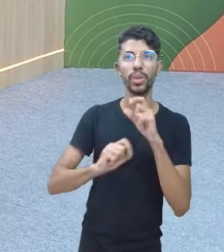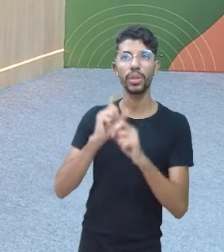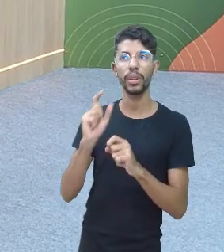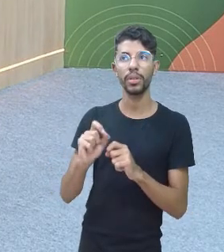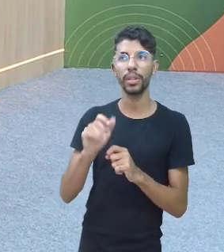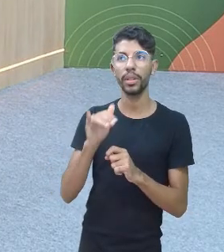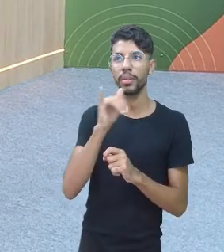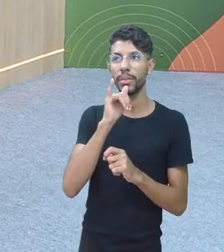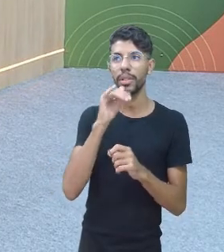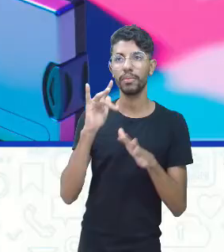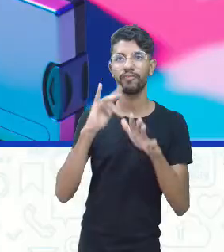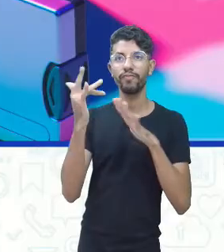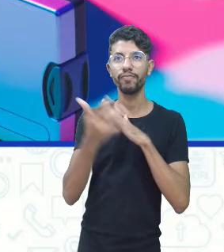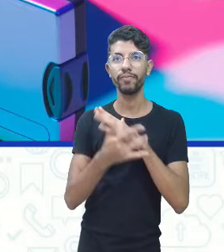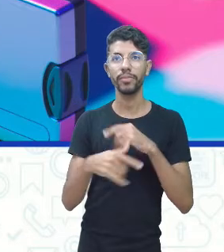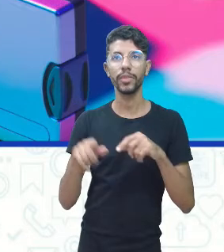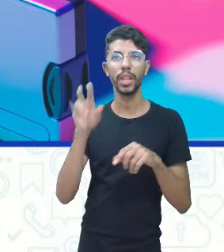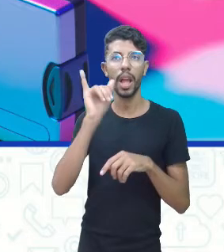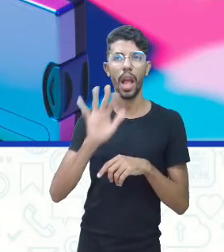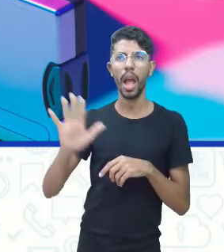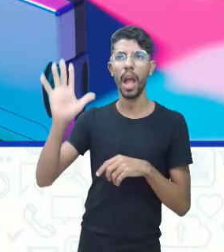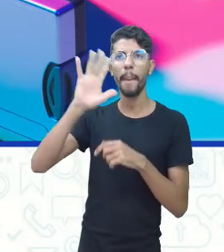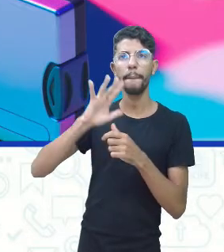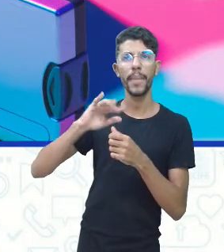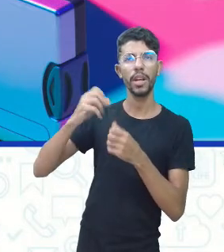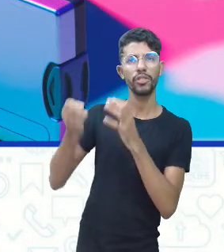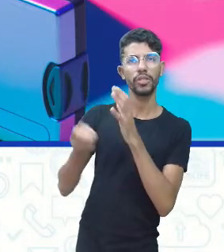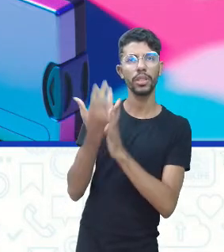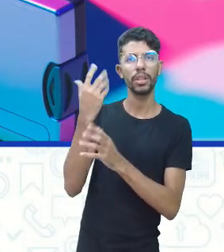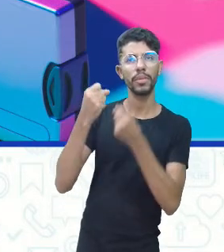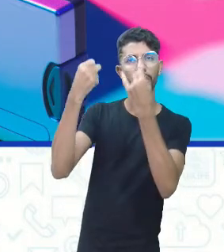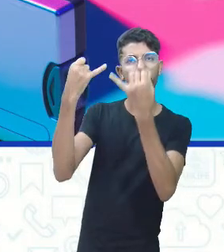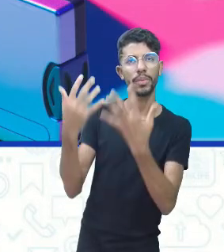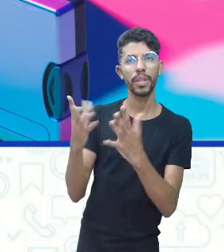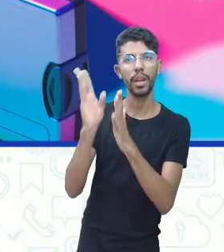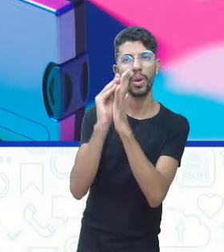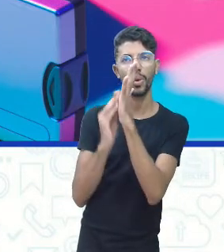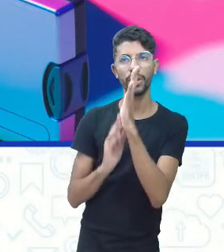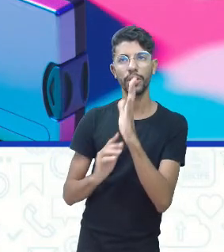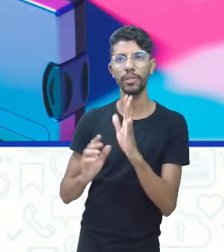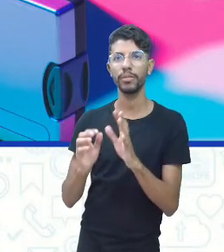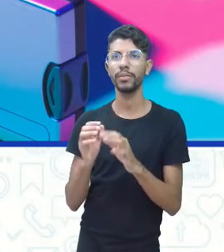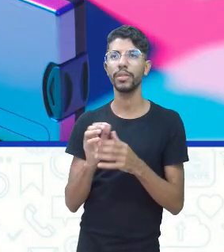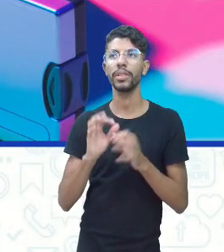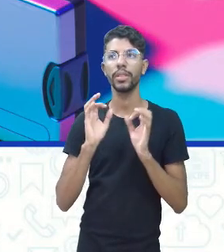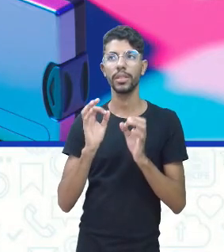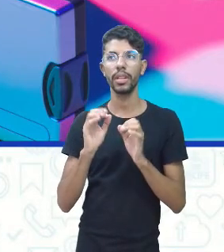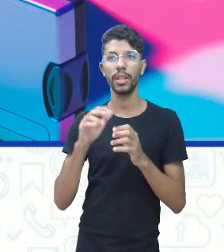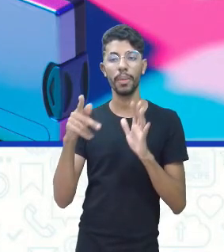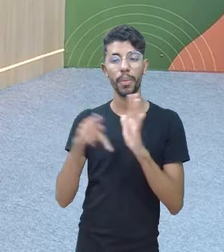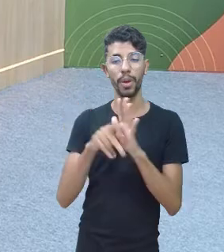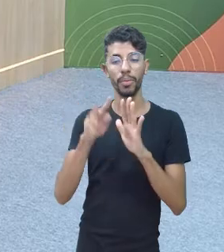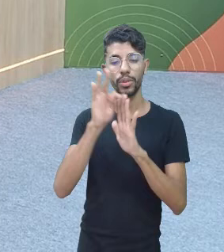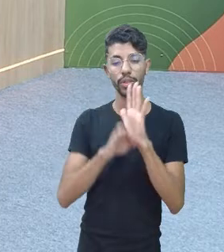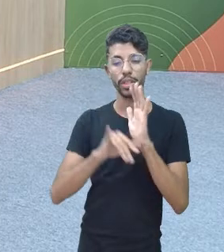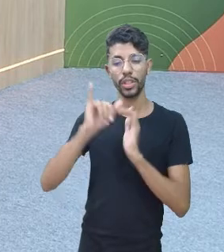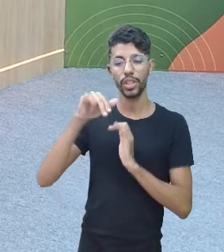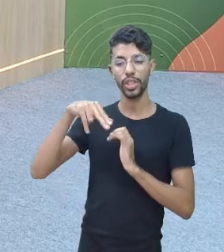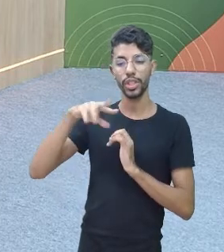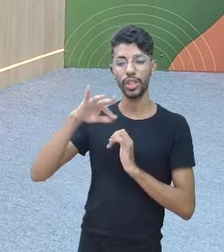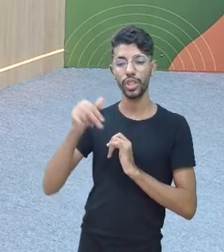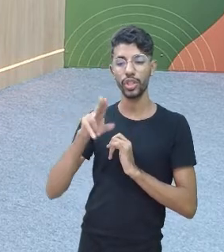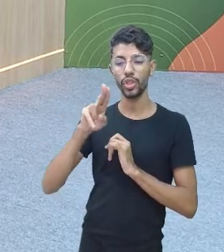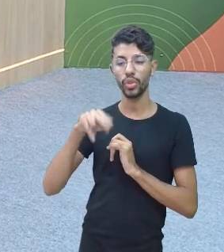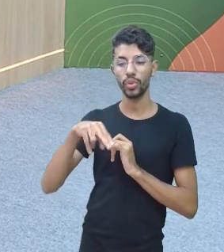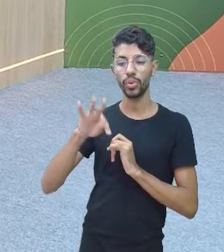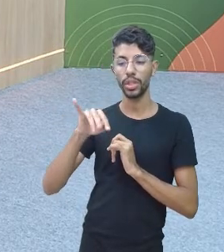tutoriais online, da imagem, né, produzida para explicar o conteúdo, né, do texto injuntivo, coisa que o manual de